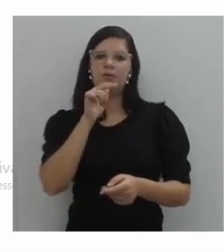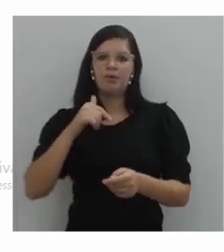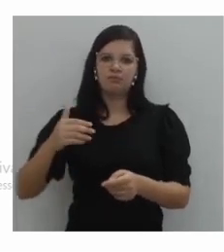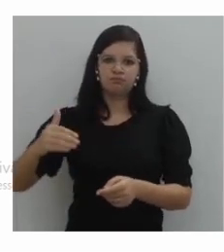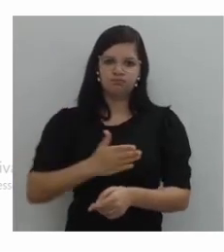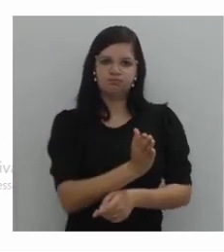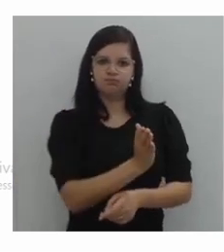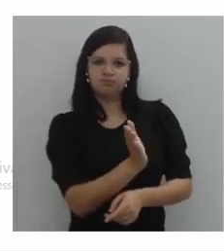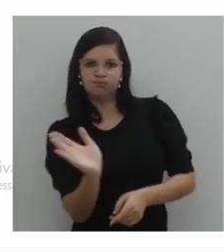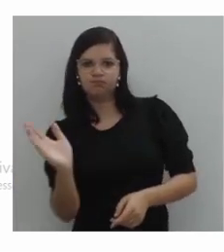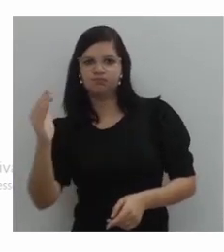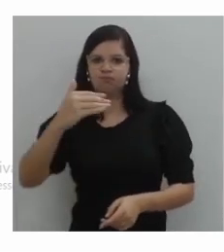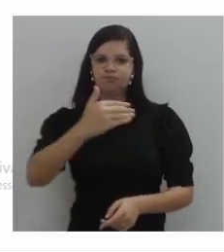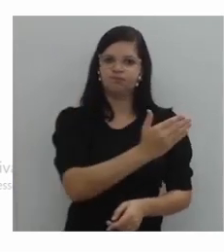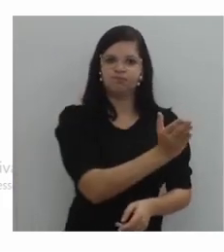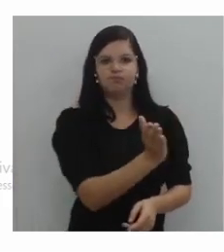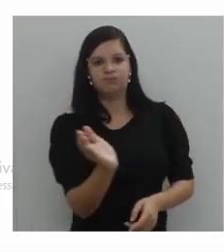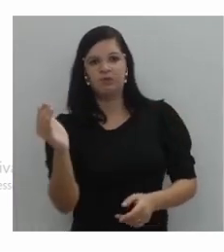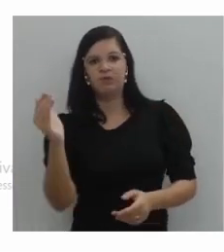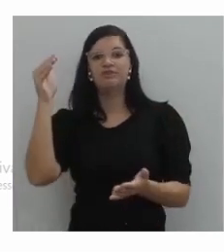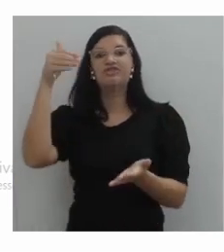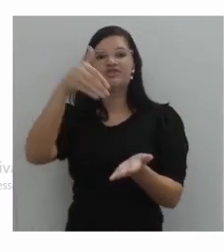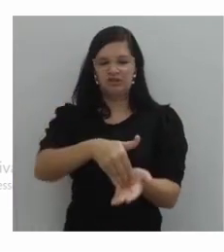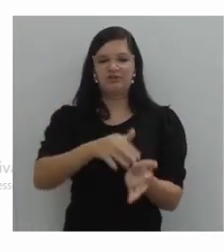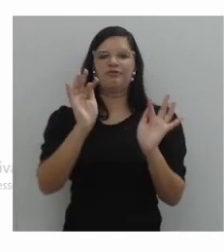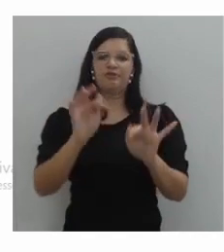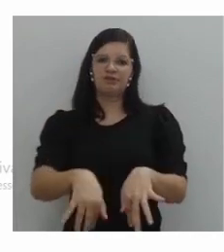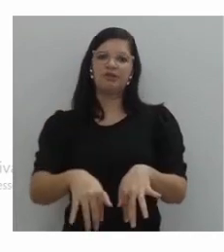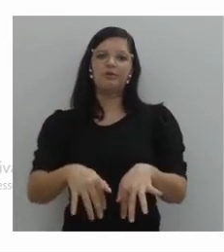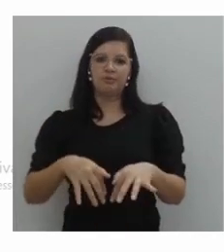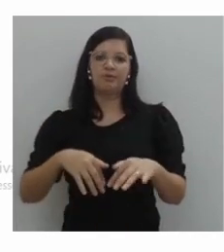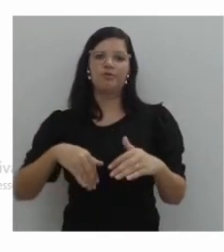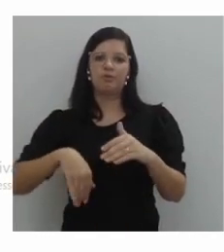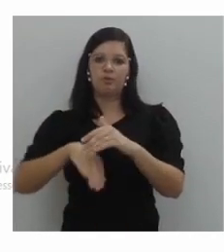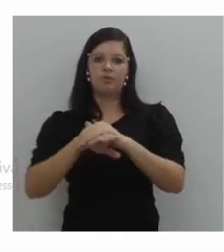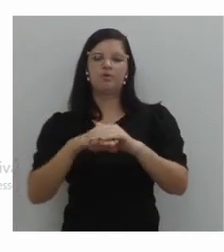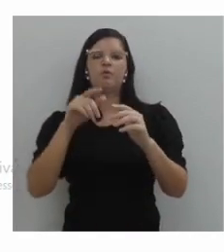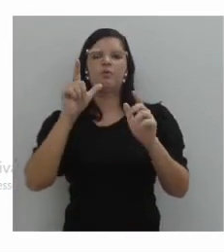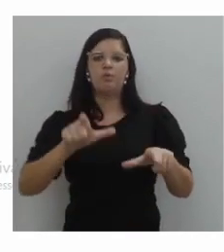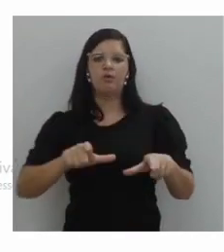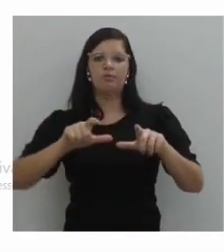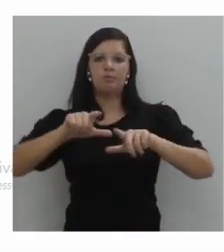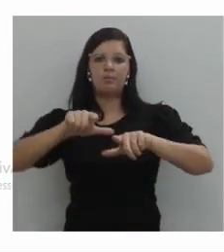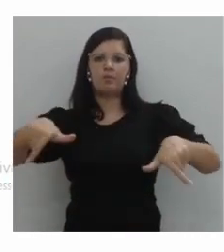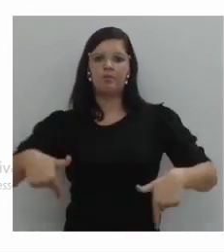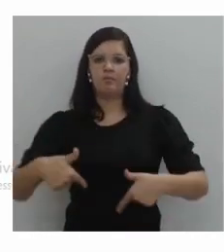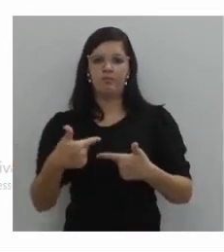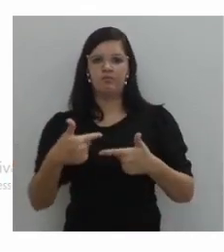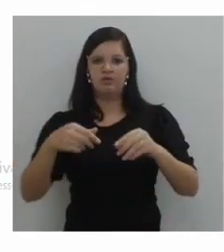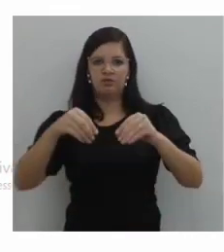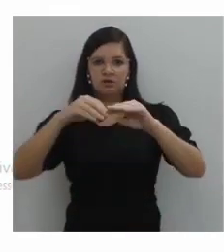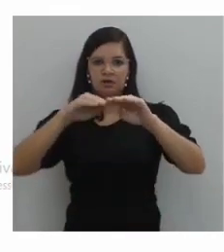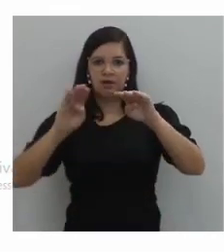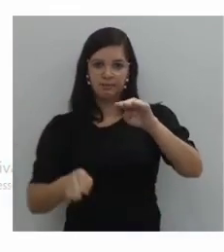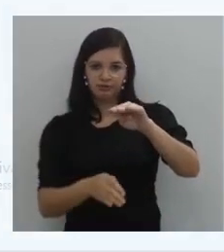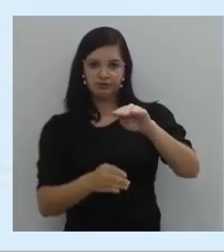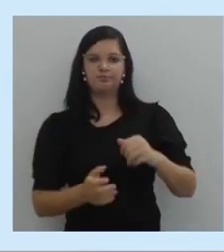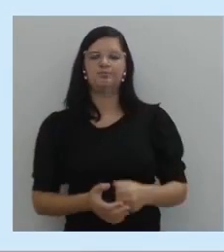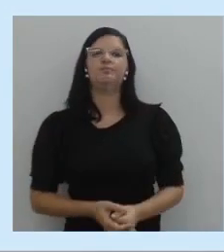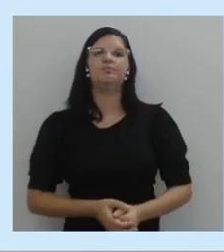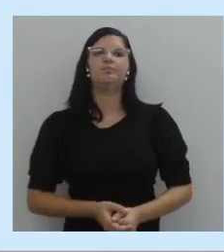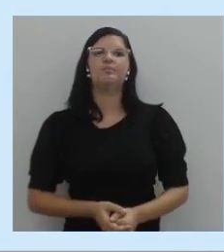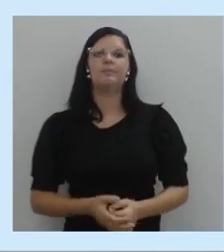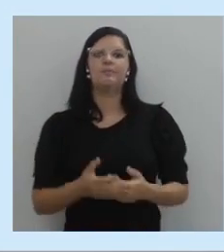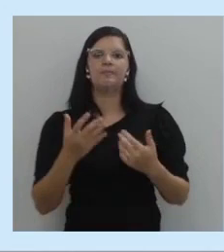até chegar ao fundo e ser armazenada no espaço vazio abaixo do solo, tá? Olha para mim,